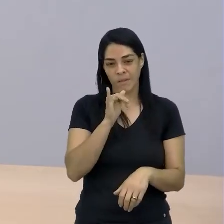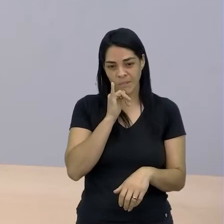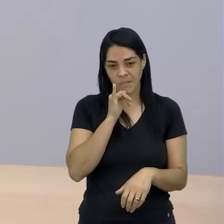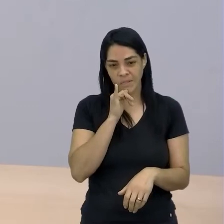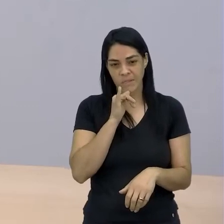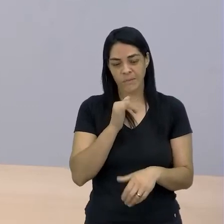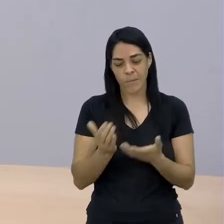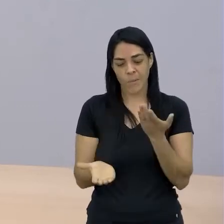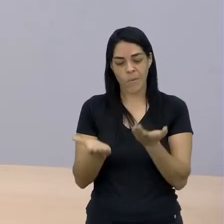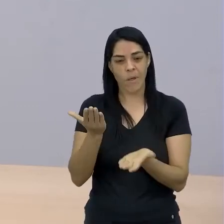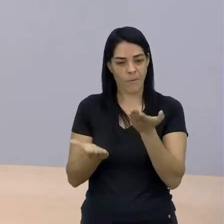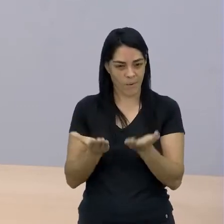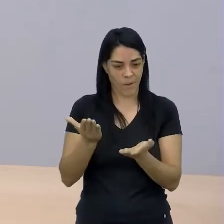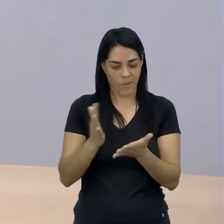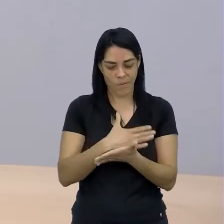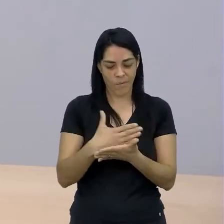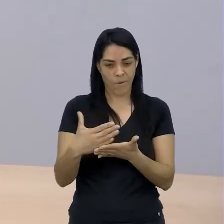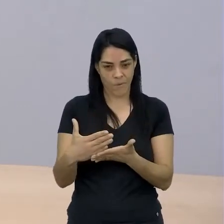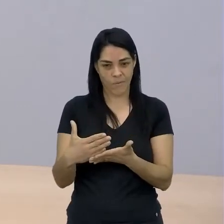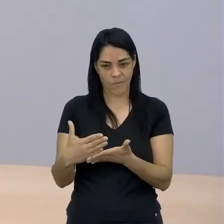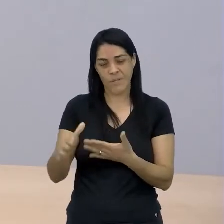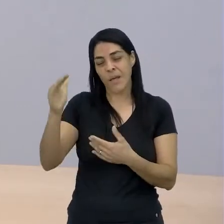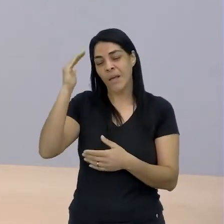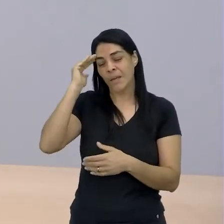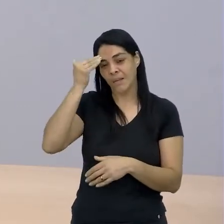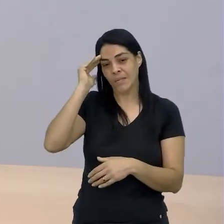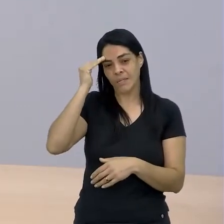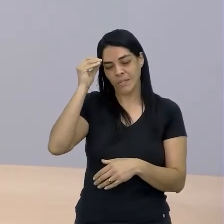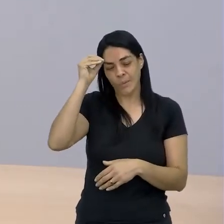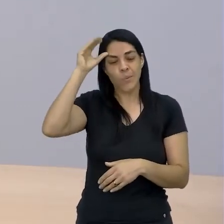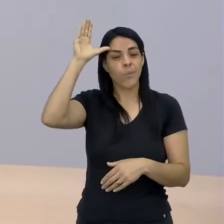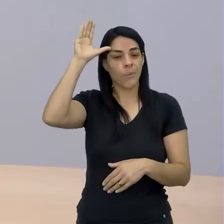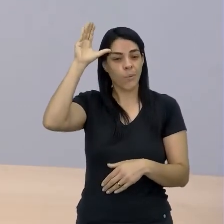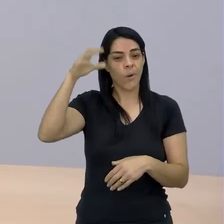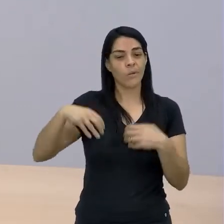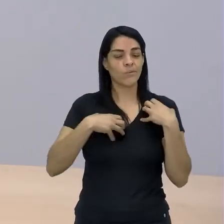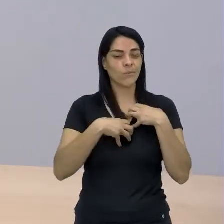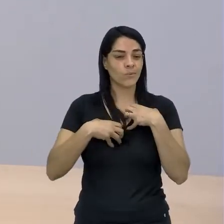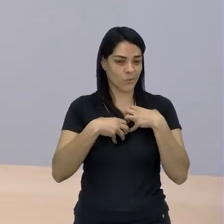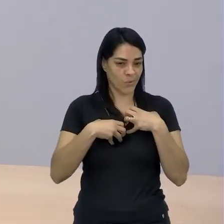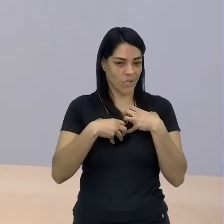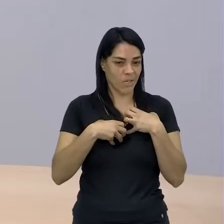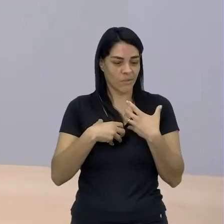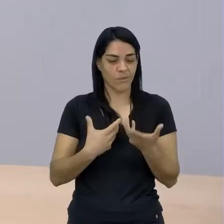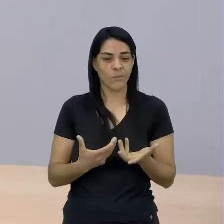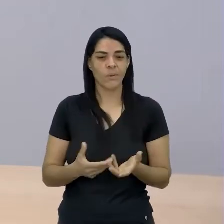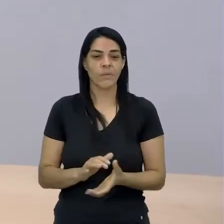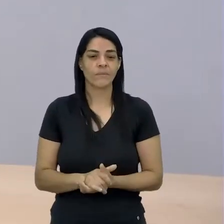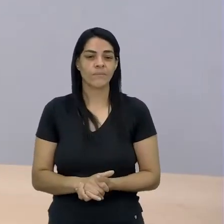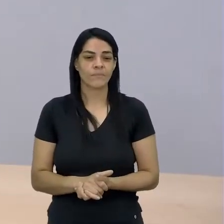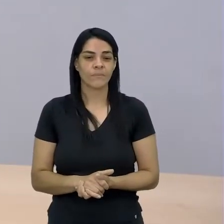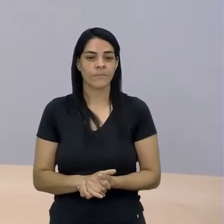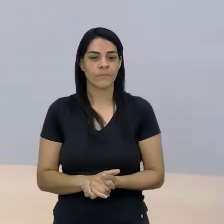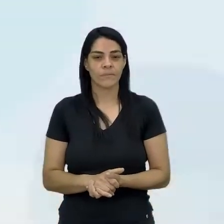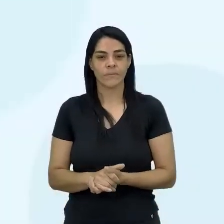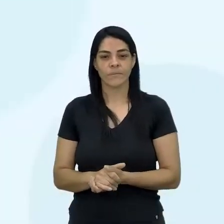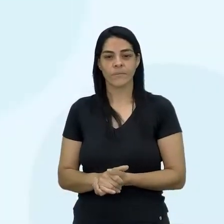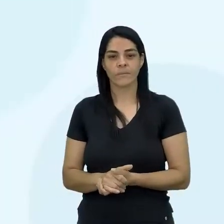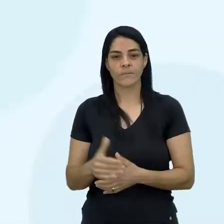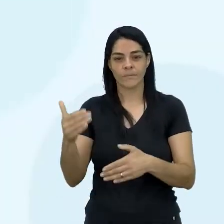da balança. Vamos começar a compreender isso de uma forma bem conceitual. Vamos lá para o LED. Olha